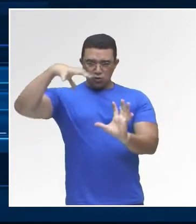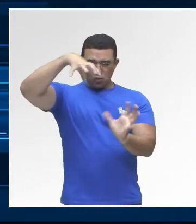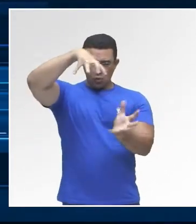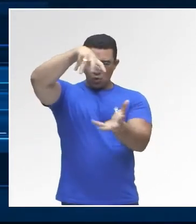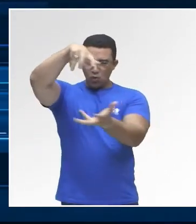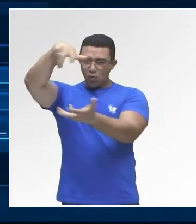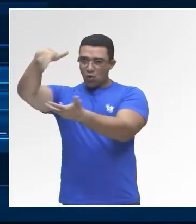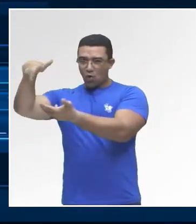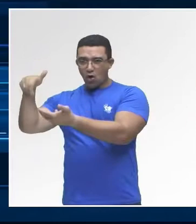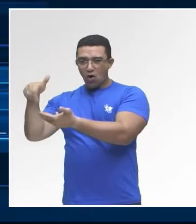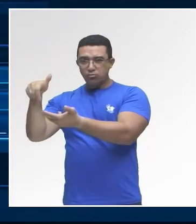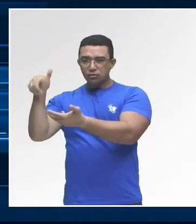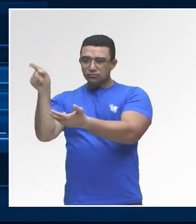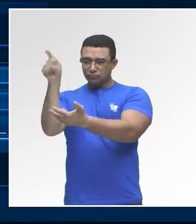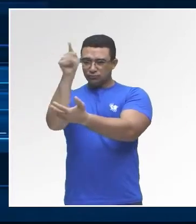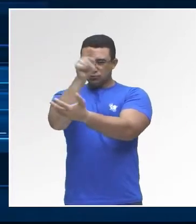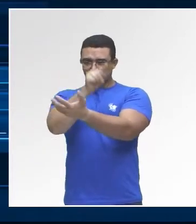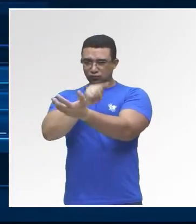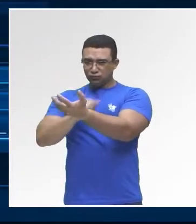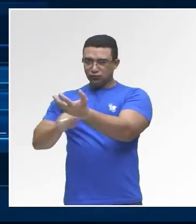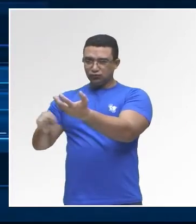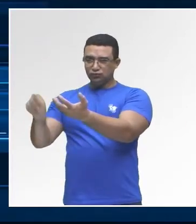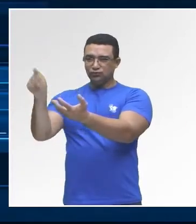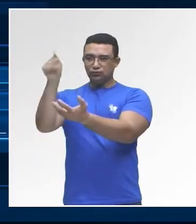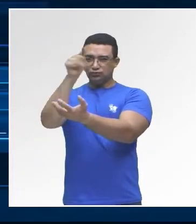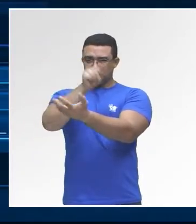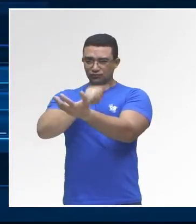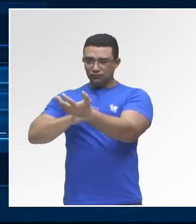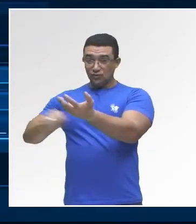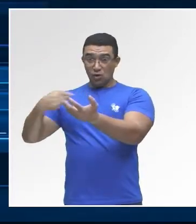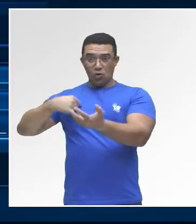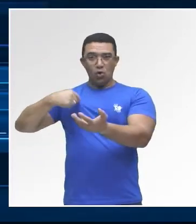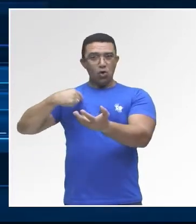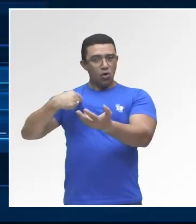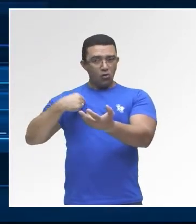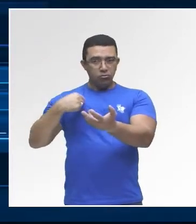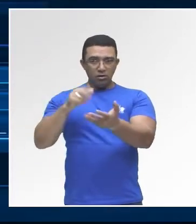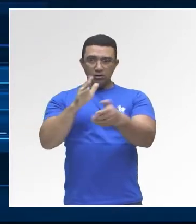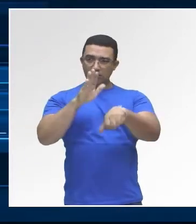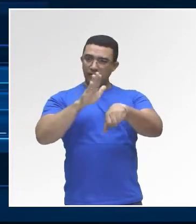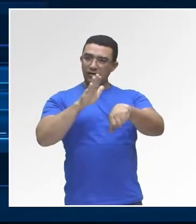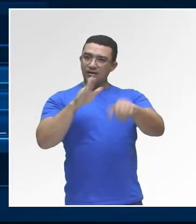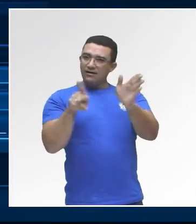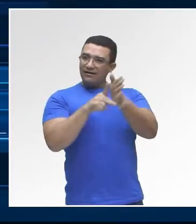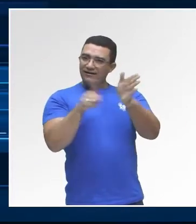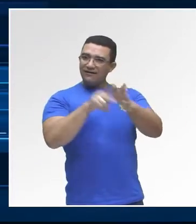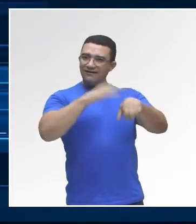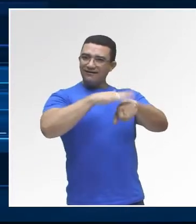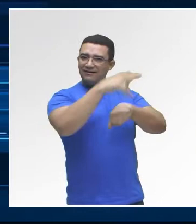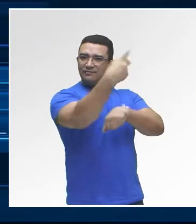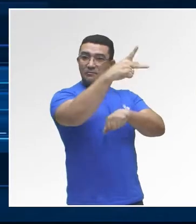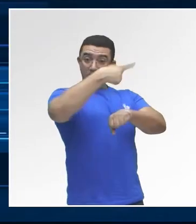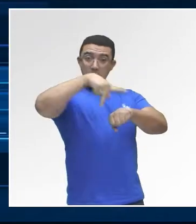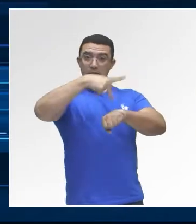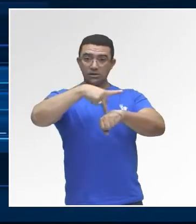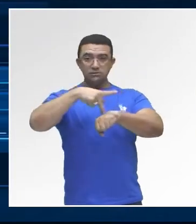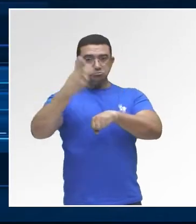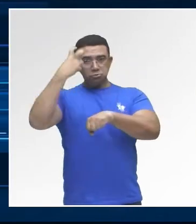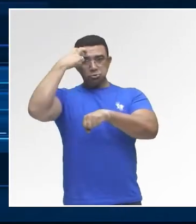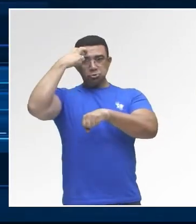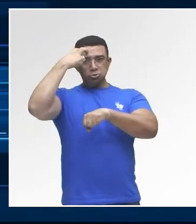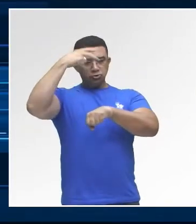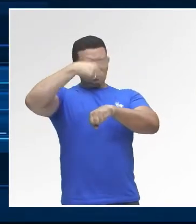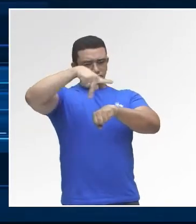esses bonequinhos, né? Estão caracterizados com roupas típicas de seus países. Então, eles estão em volta aqui